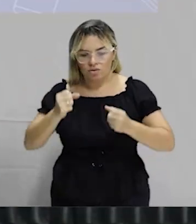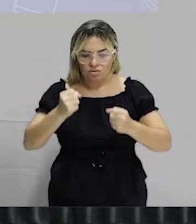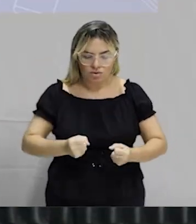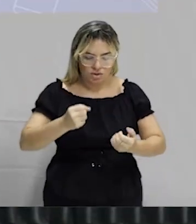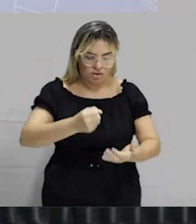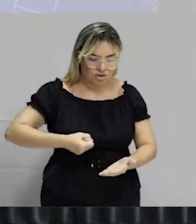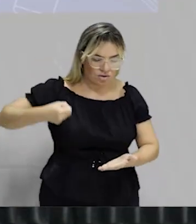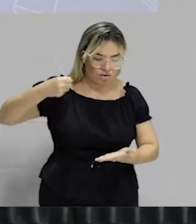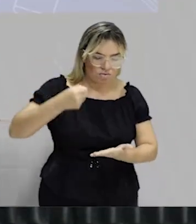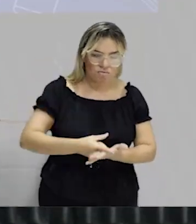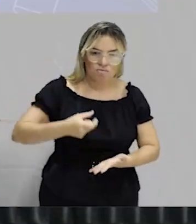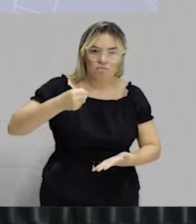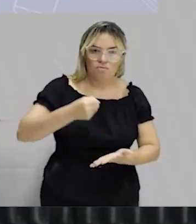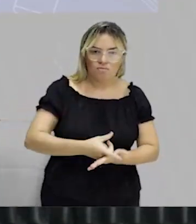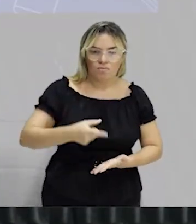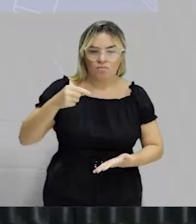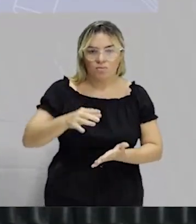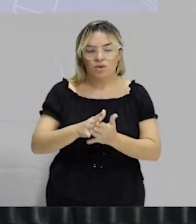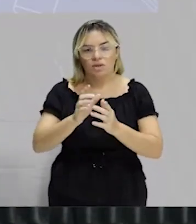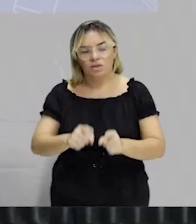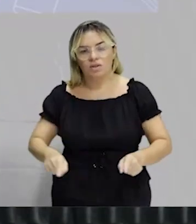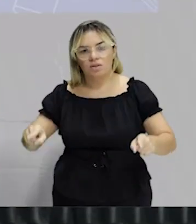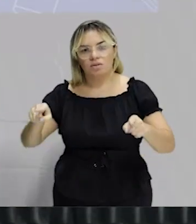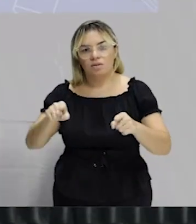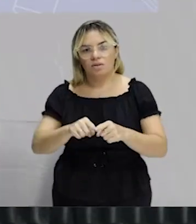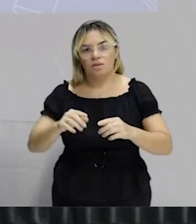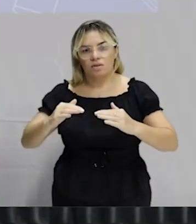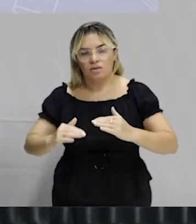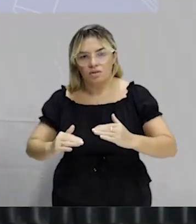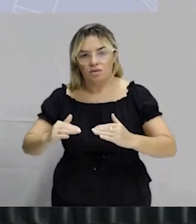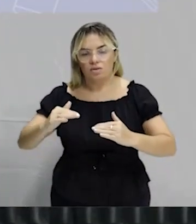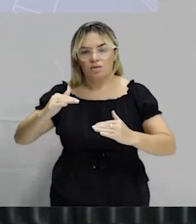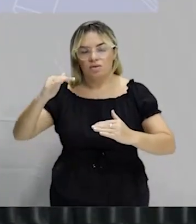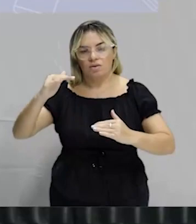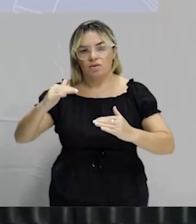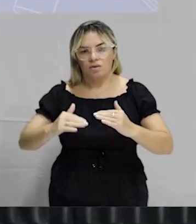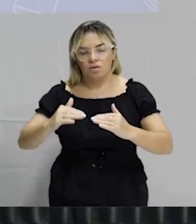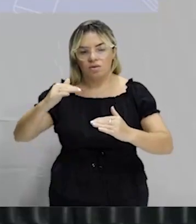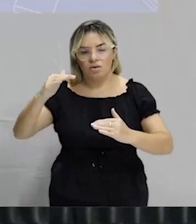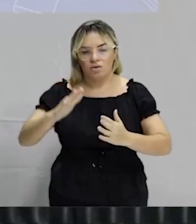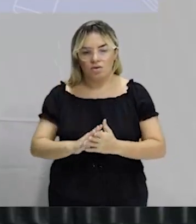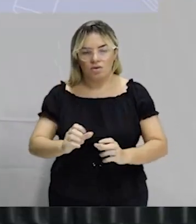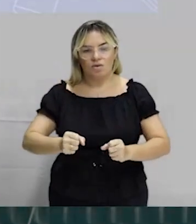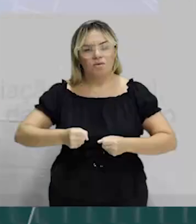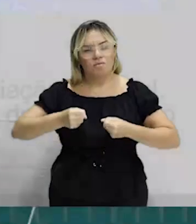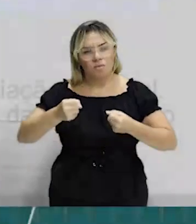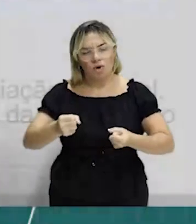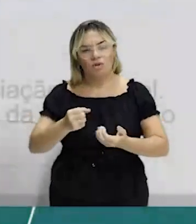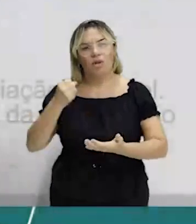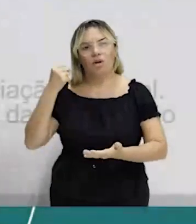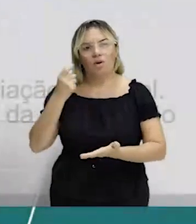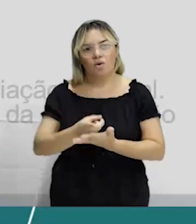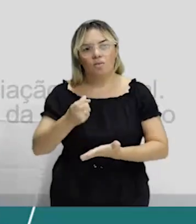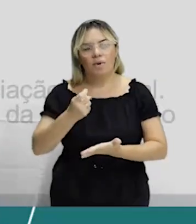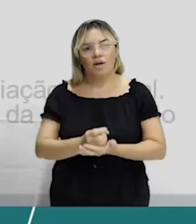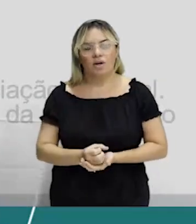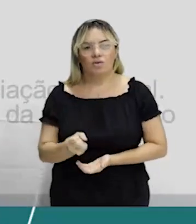de compra ou até mesmo aumentar o poder de compra desses